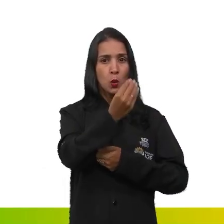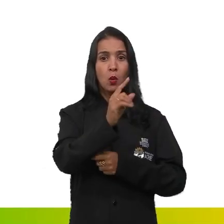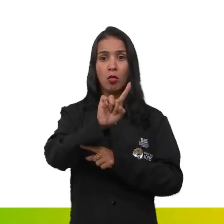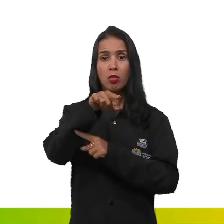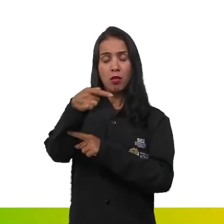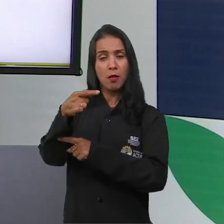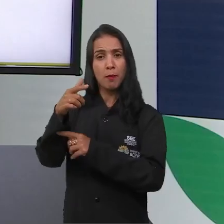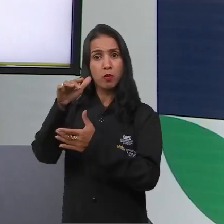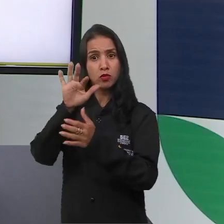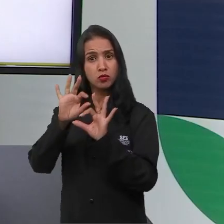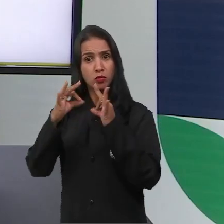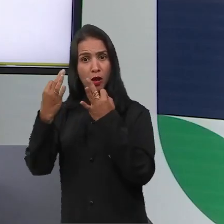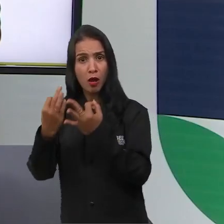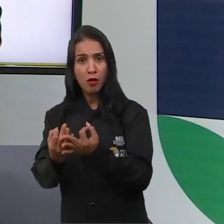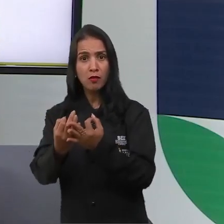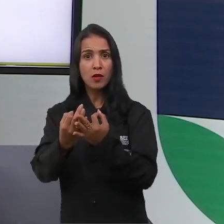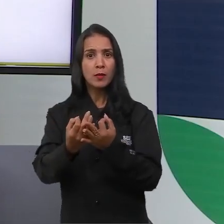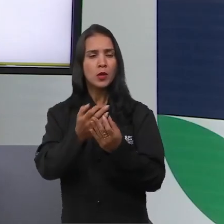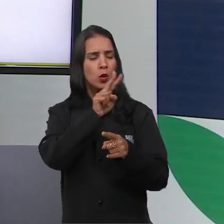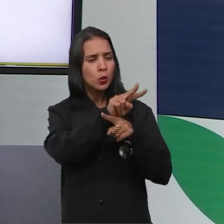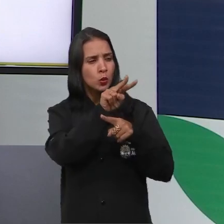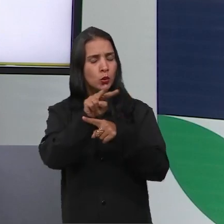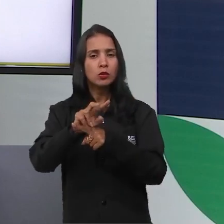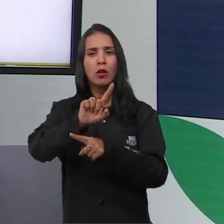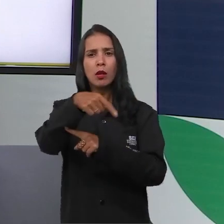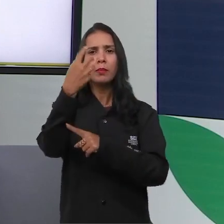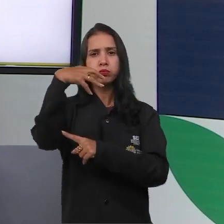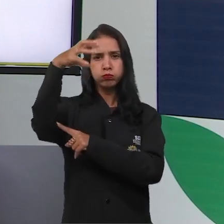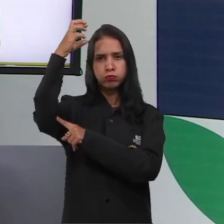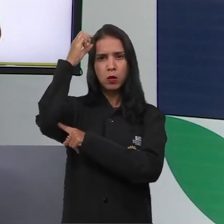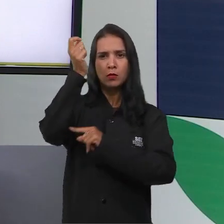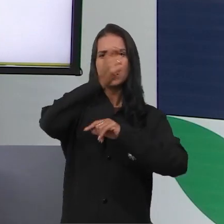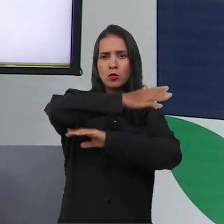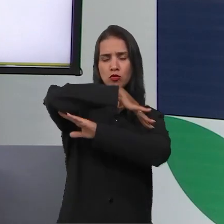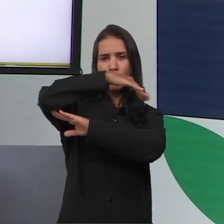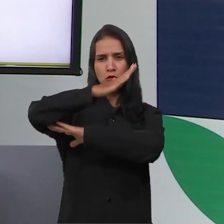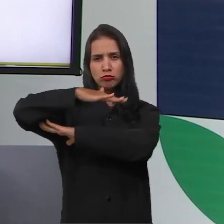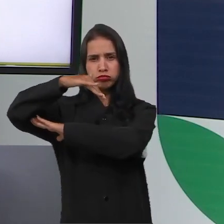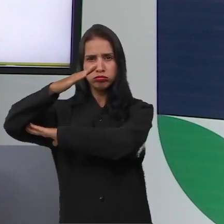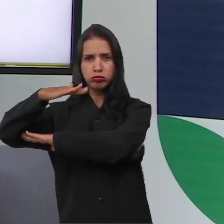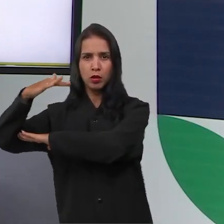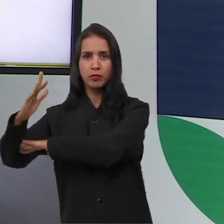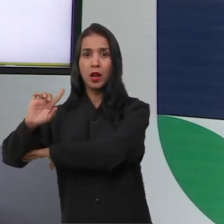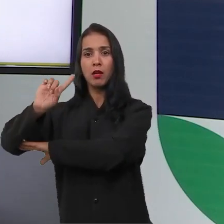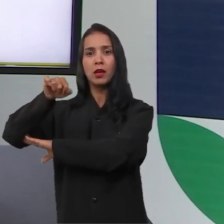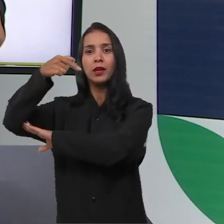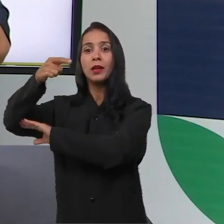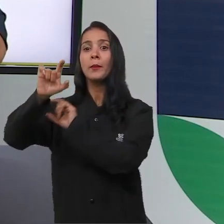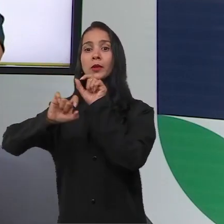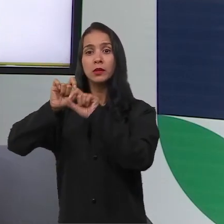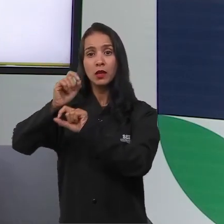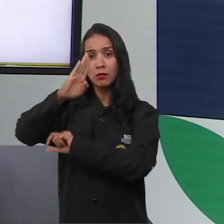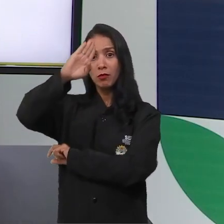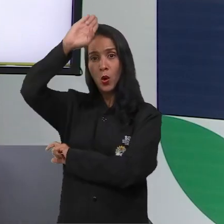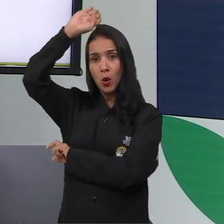pastores e depois se tornaram rei da cidade sobre 7 colinas, que mais tarde viria a ser